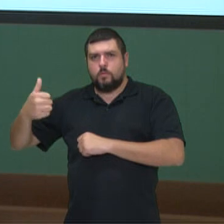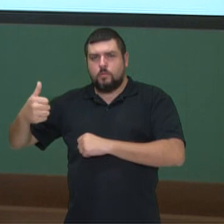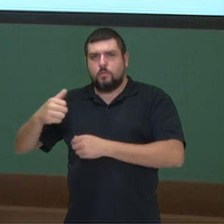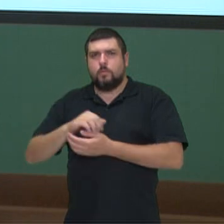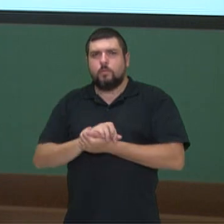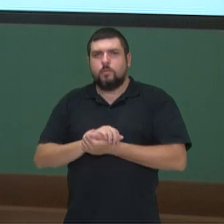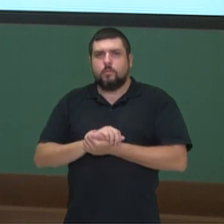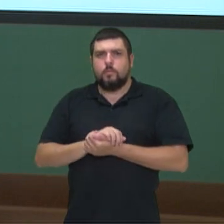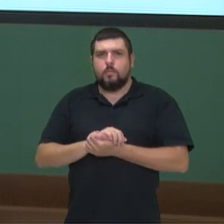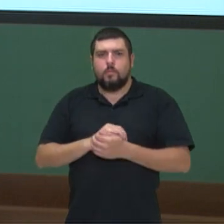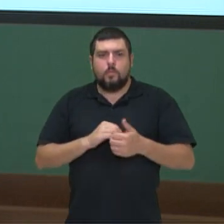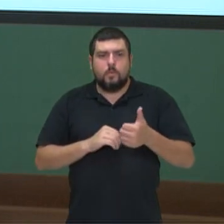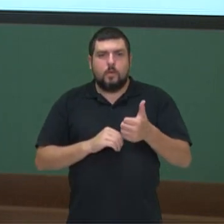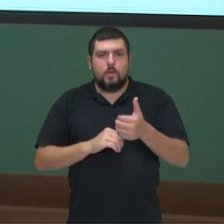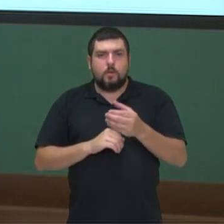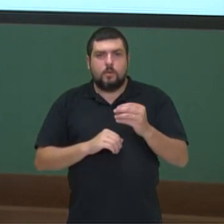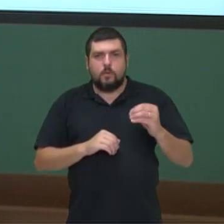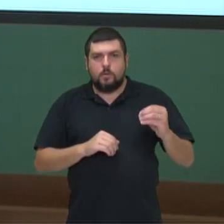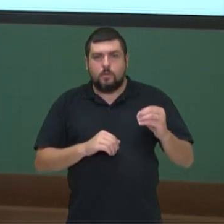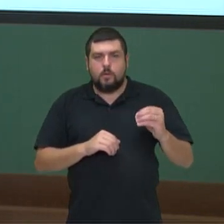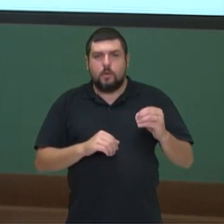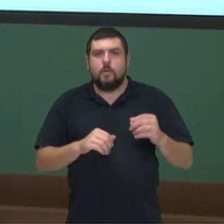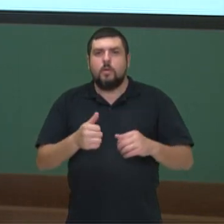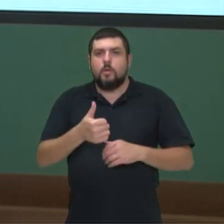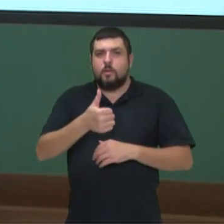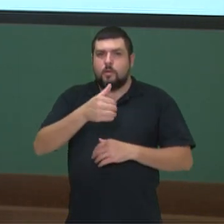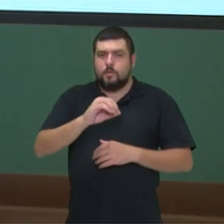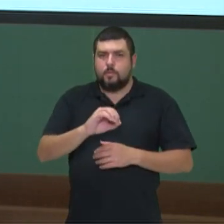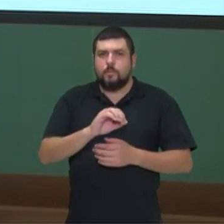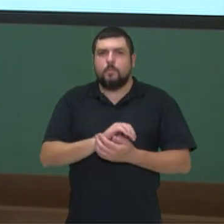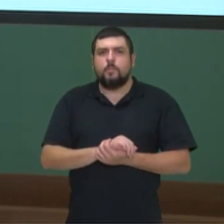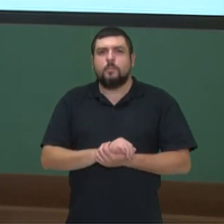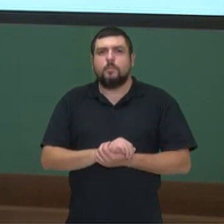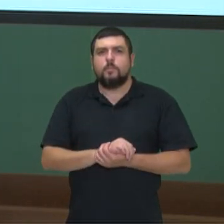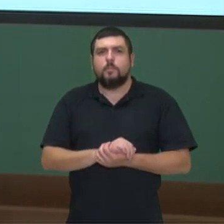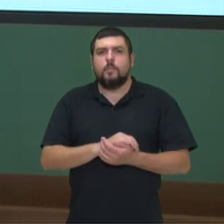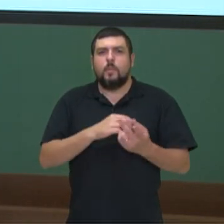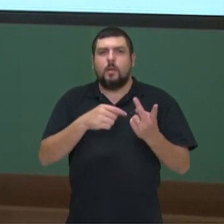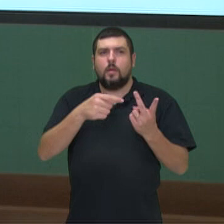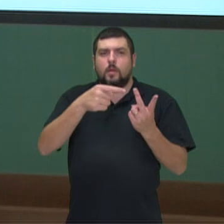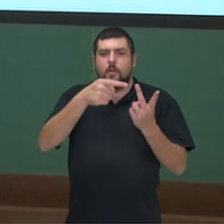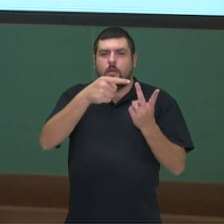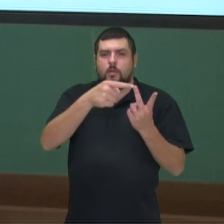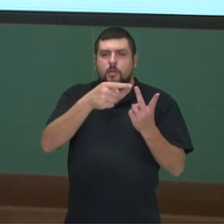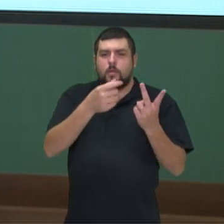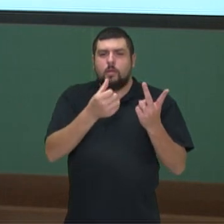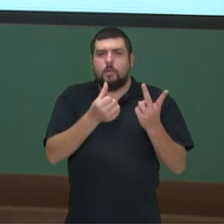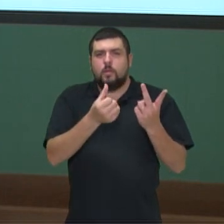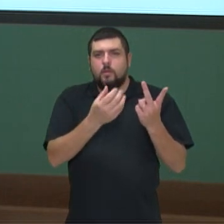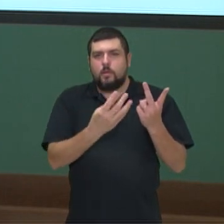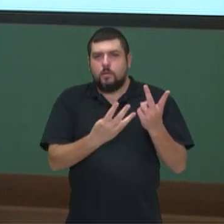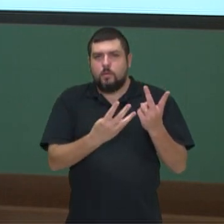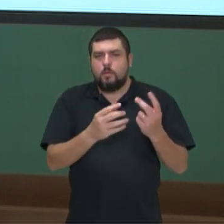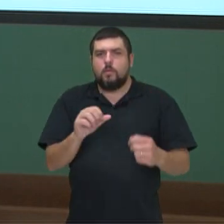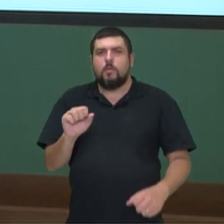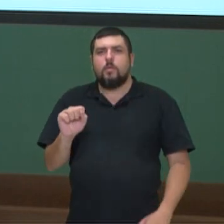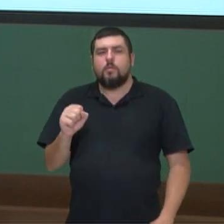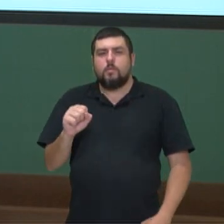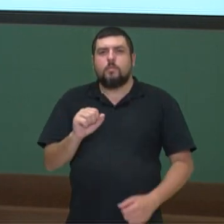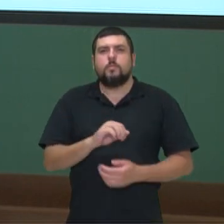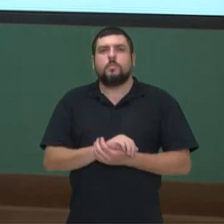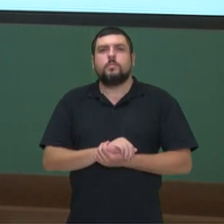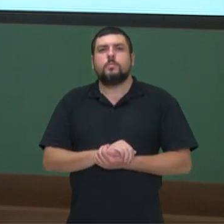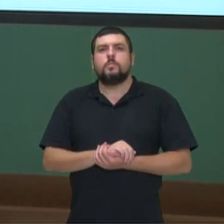de 100 é 10, porque 10 ao quadrado, 100. E raiz quadrada de 64 é